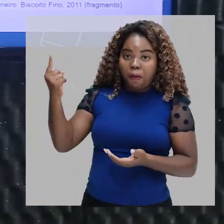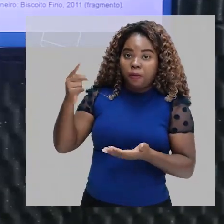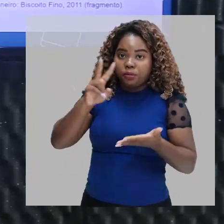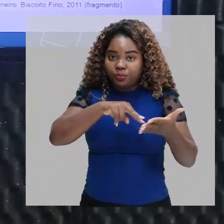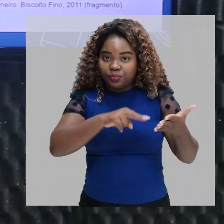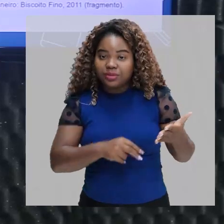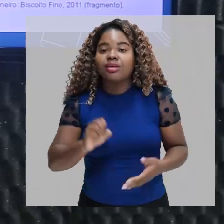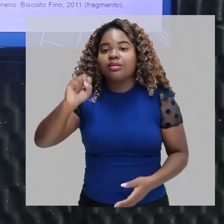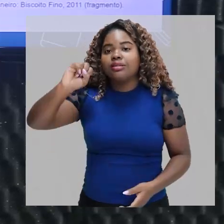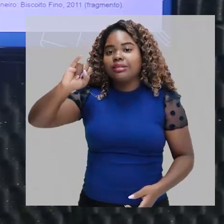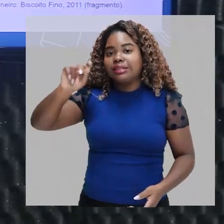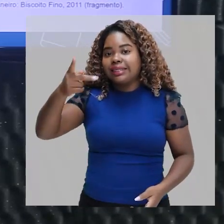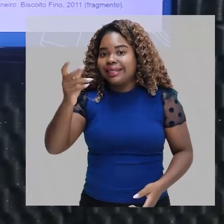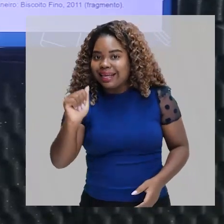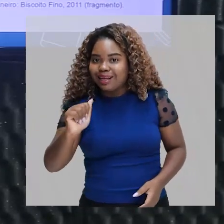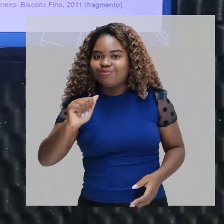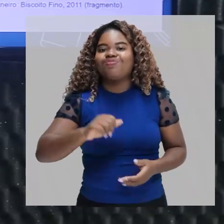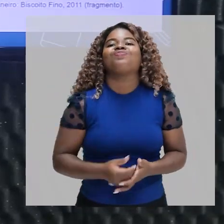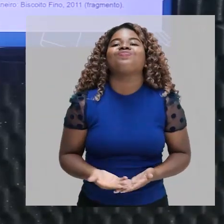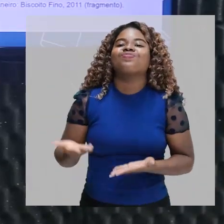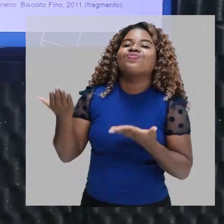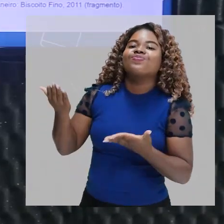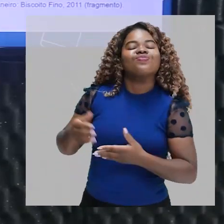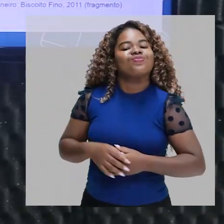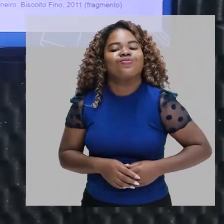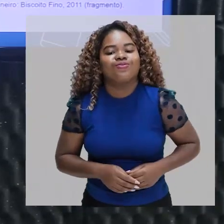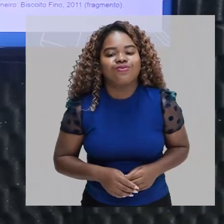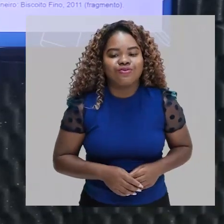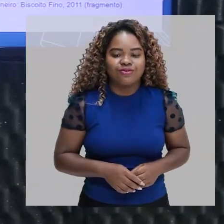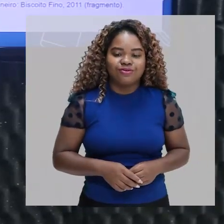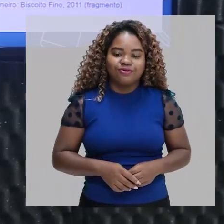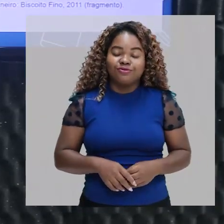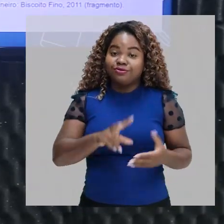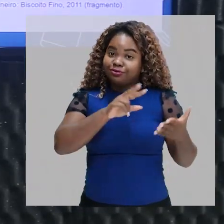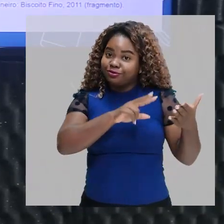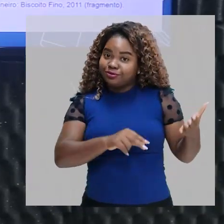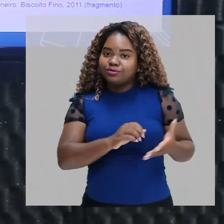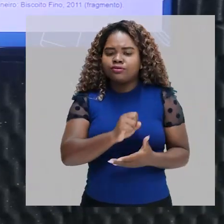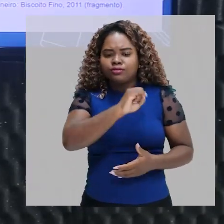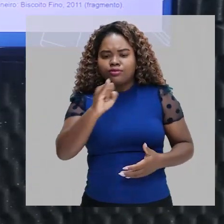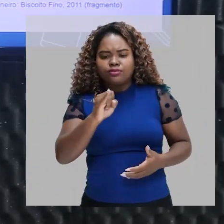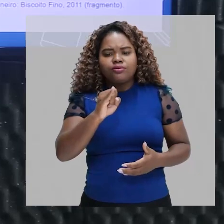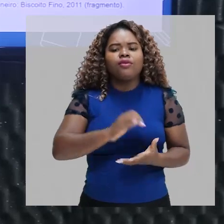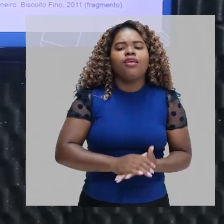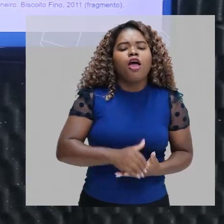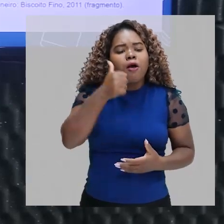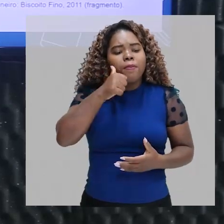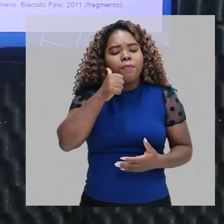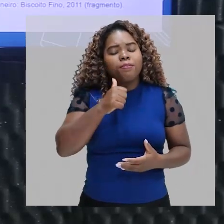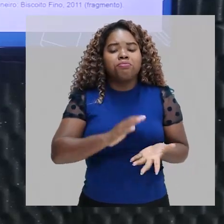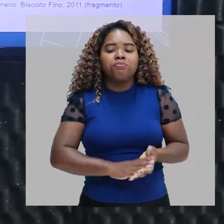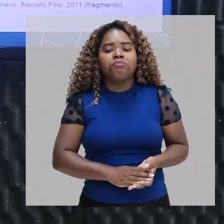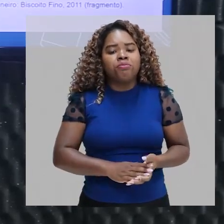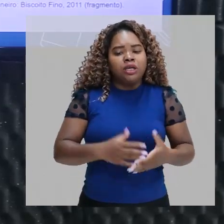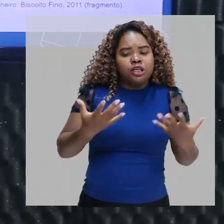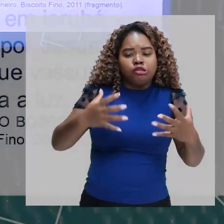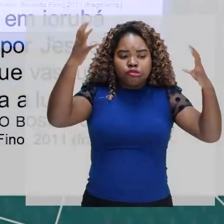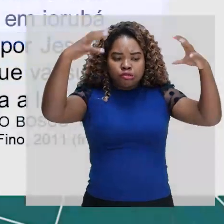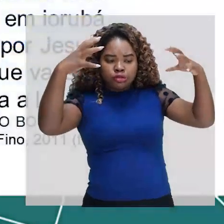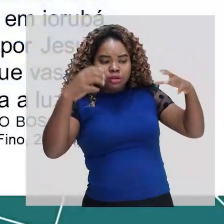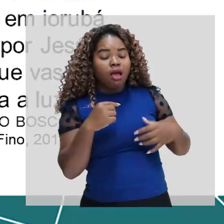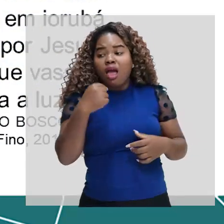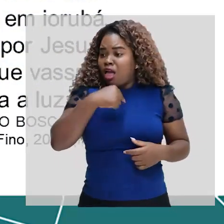é esquecer. A literatura é a maneira mais agradável de ignorar a vida. A música